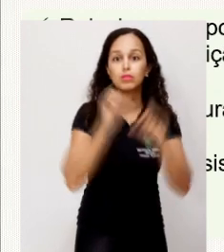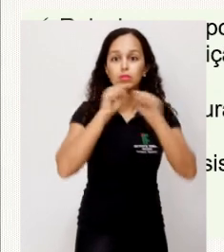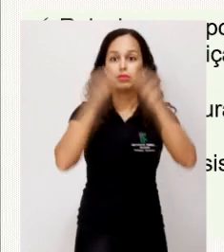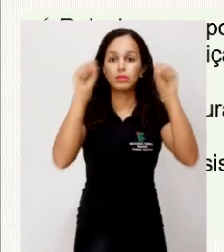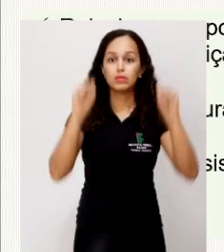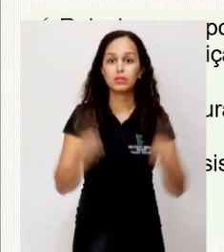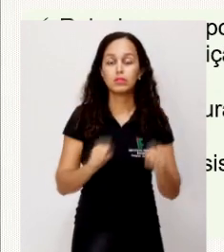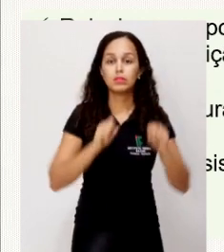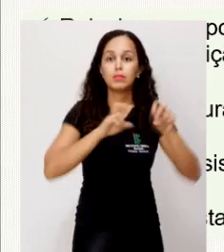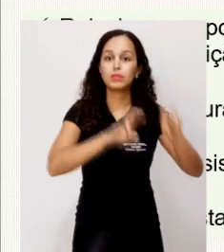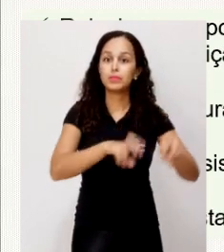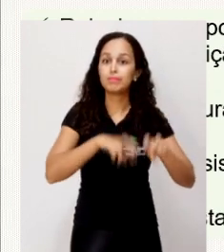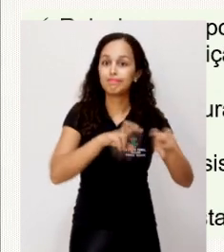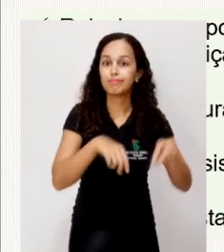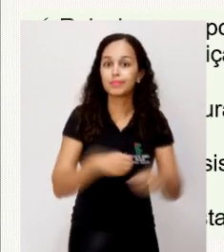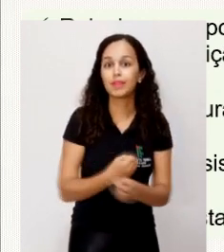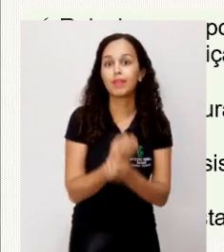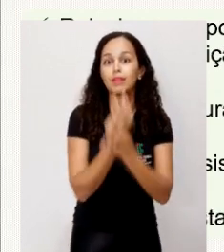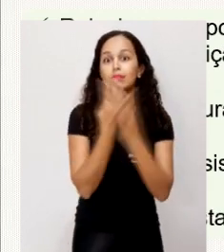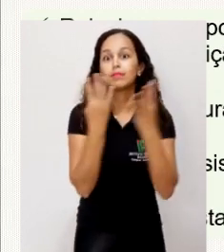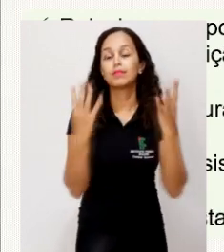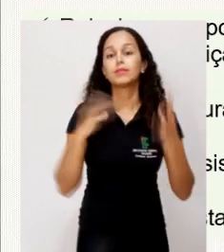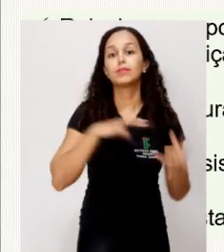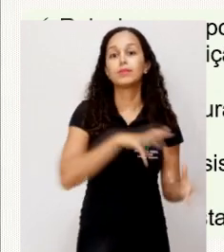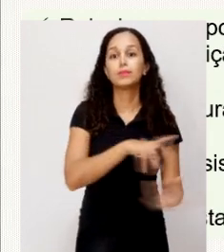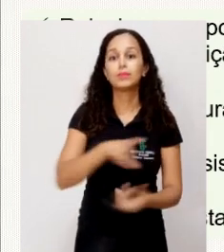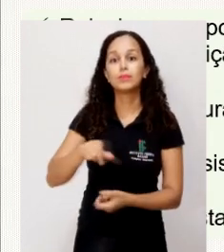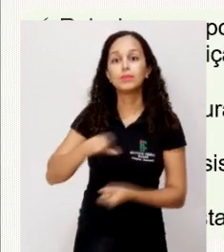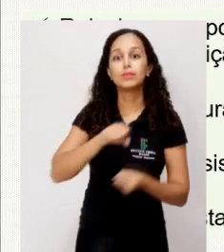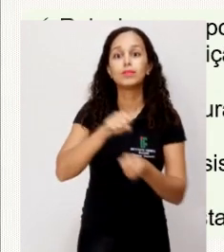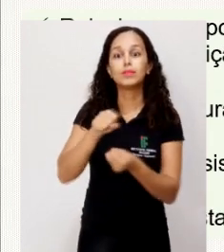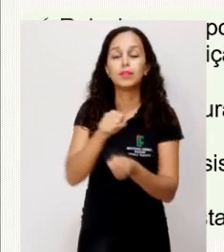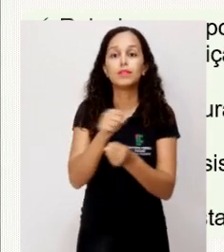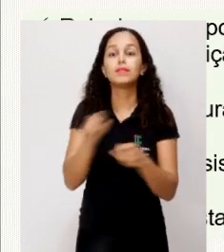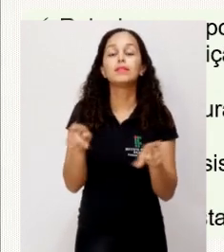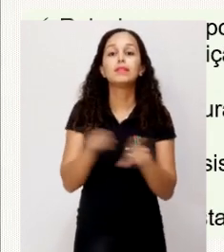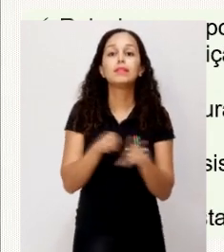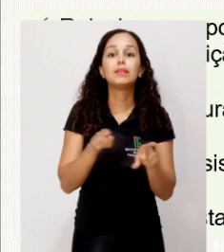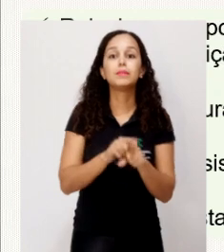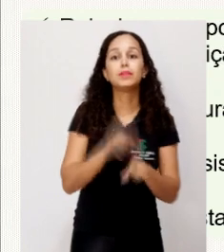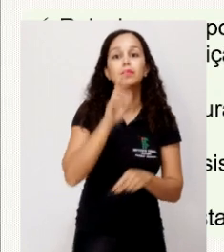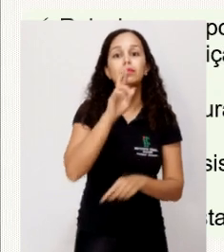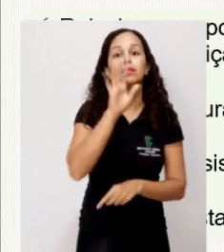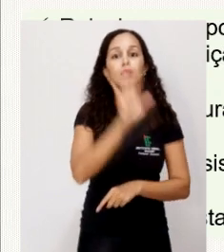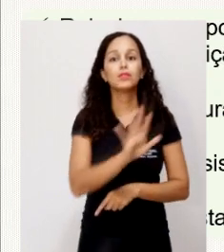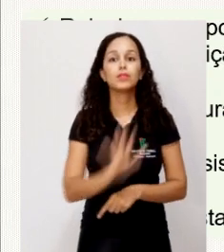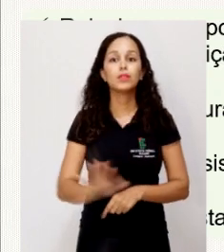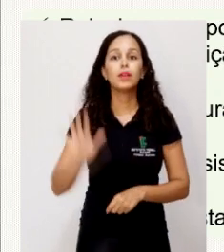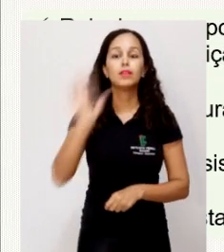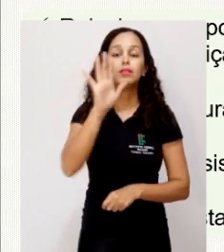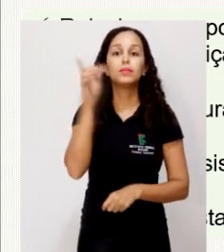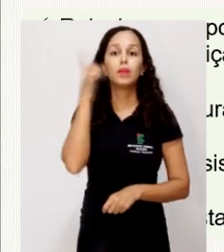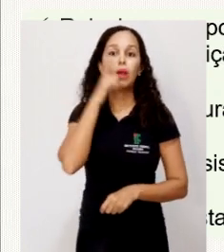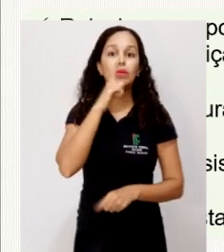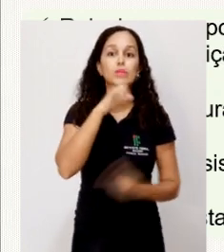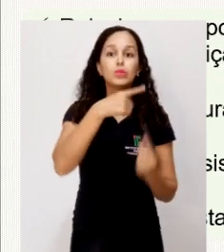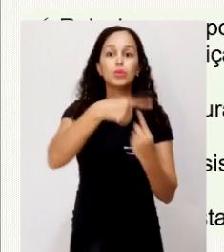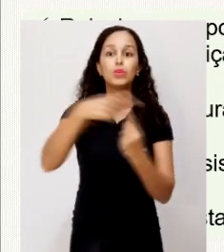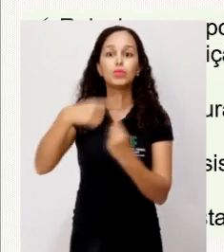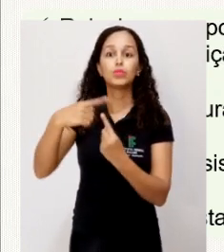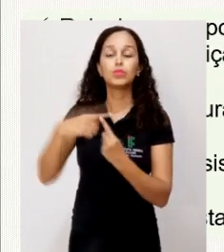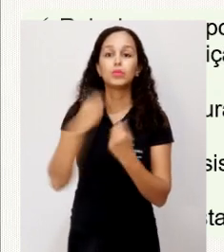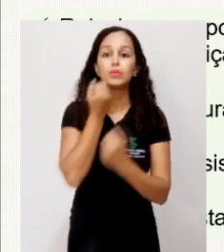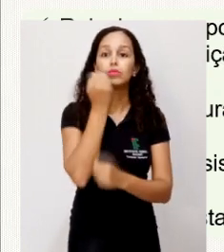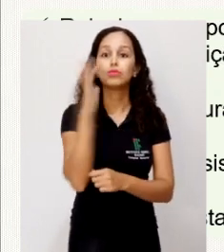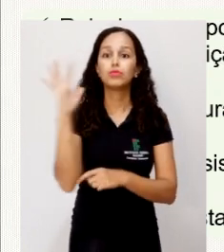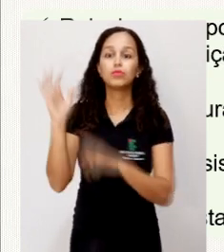agrícolas sustentáveis, bem como estabelecer listas nacionais e regionais para investigar e catalogar essas espécies,